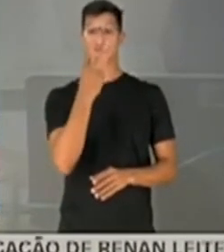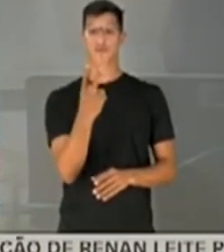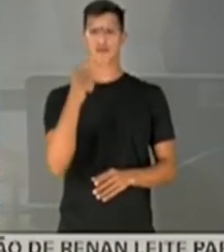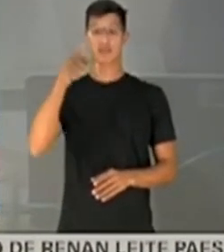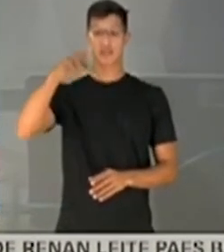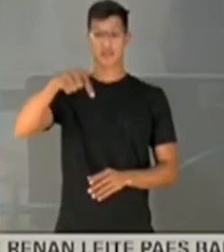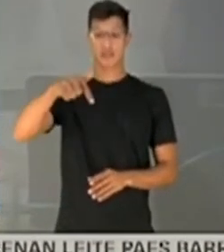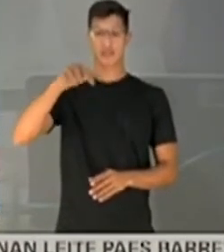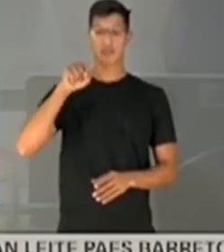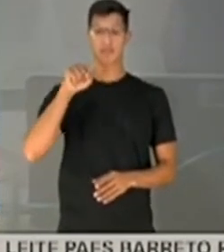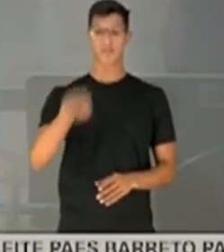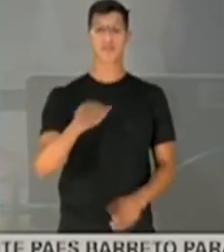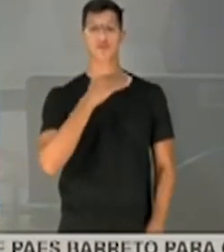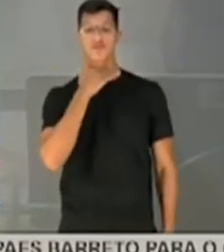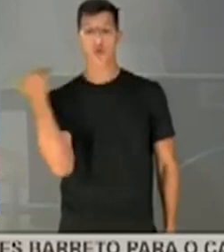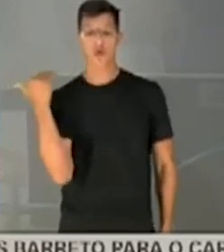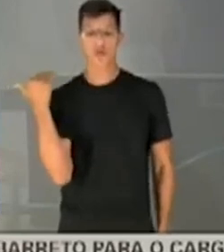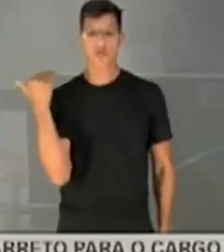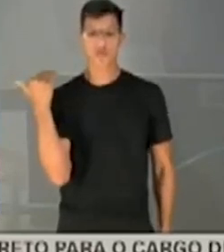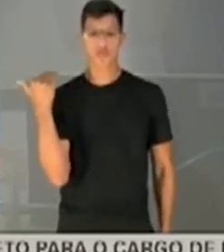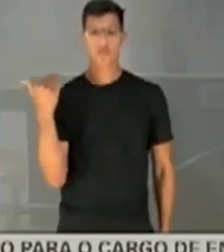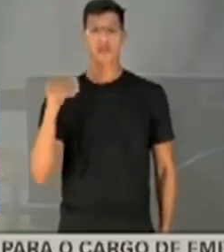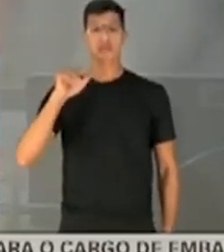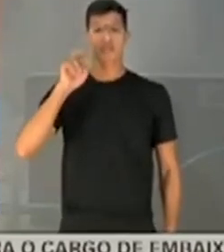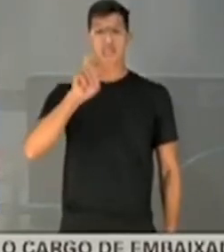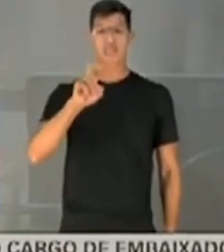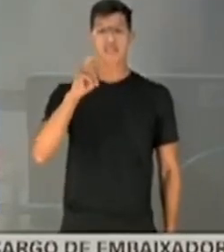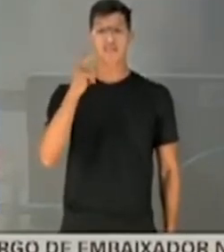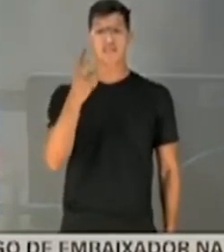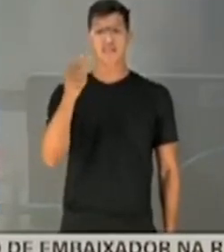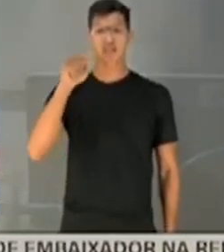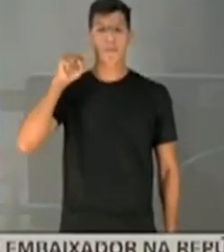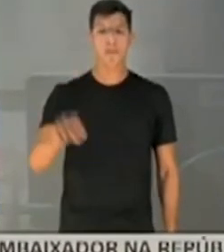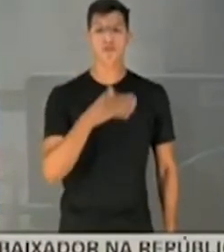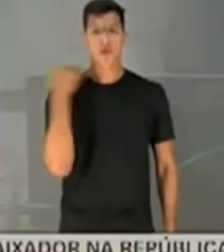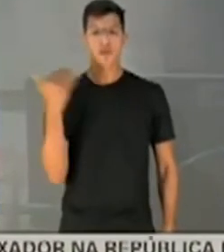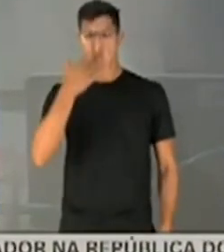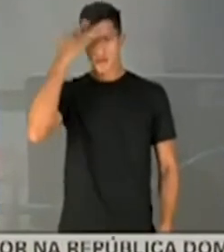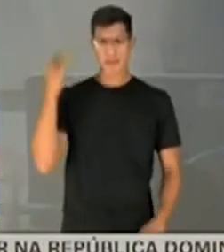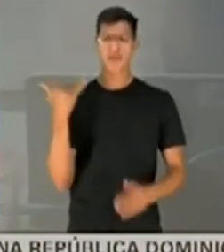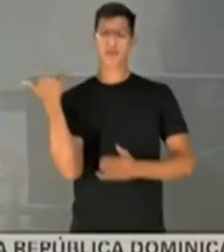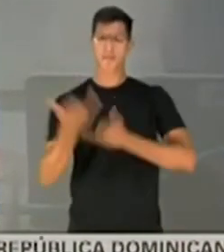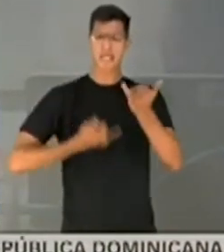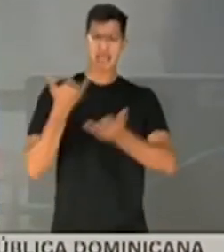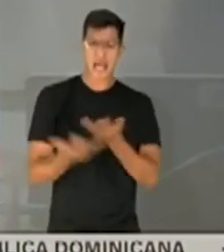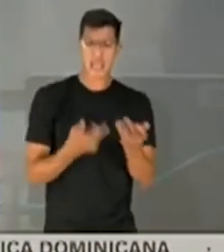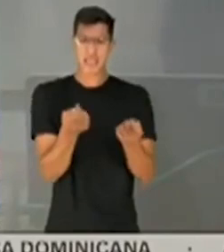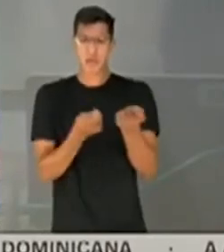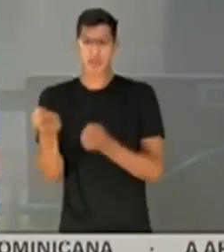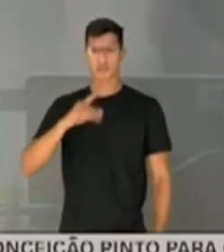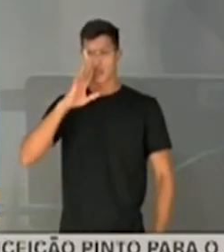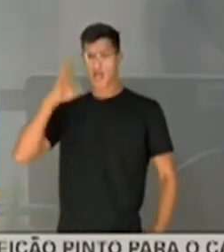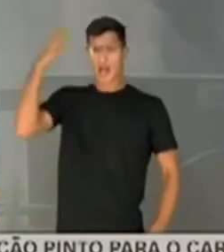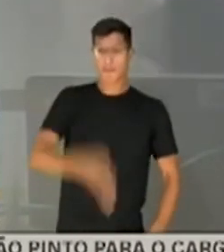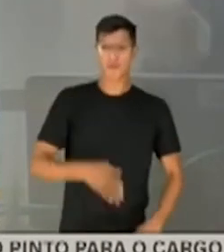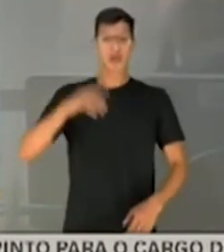527 mil mortos. 1000 mortos. E os caras brincando de negociar vacina.